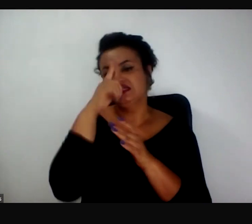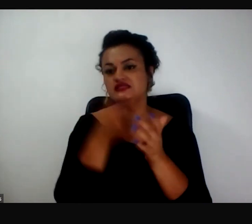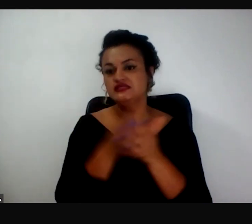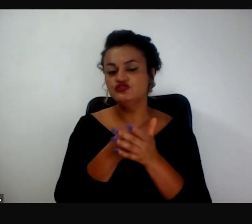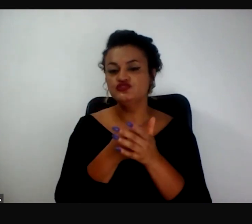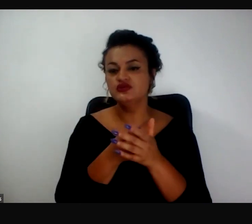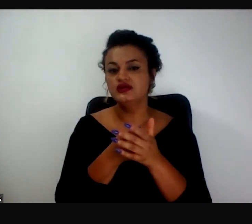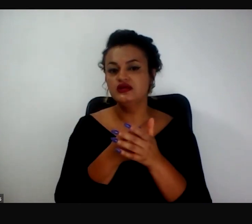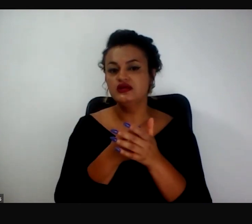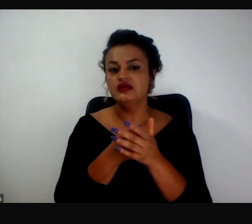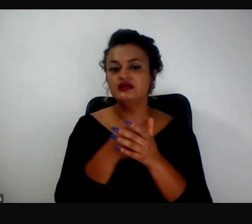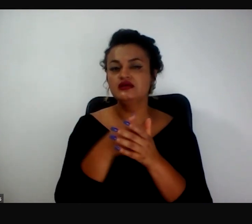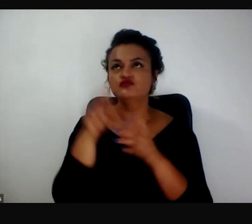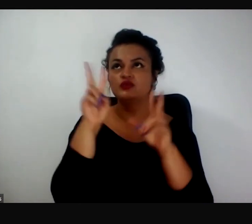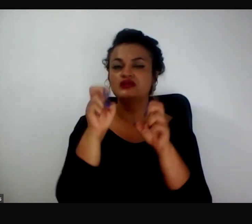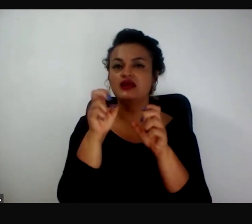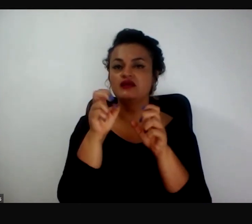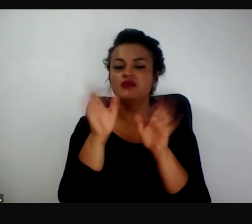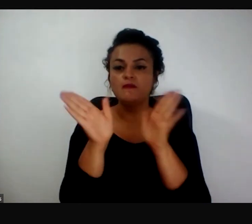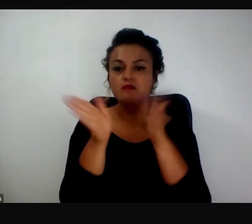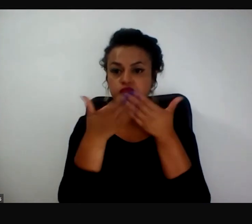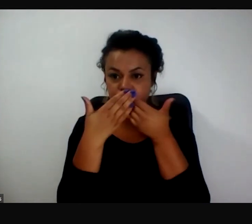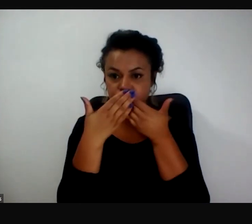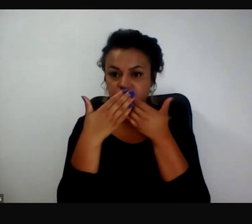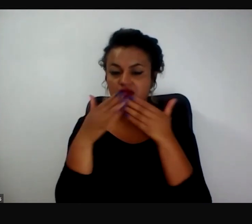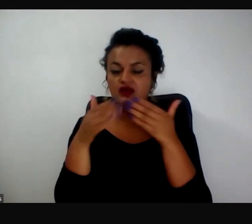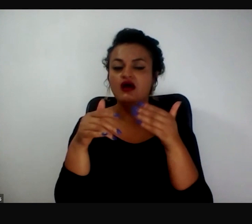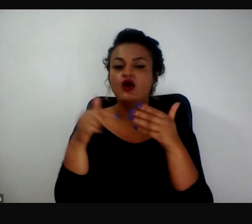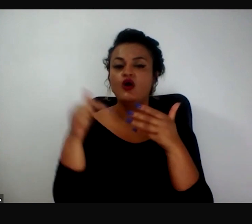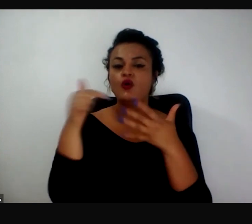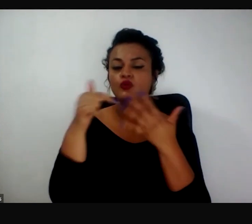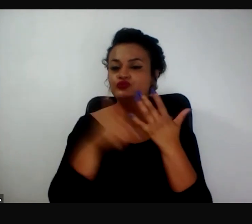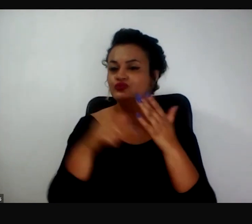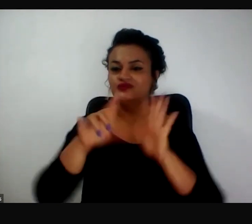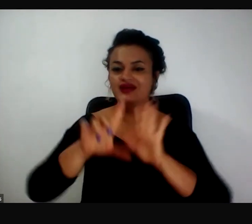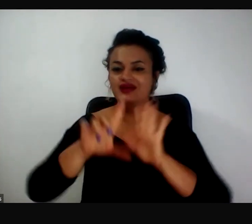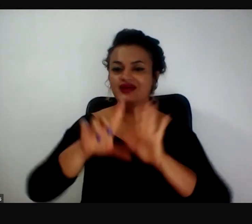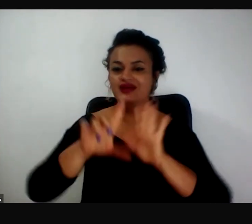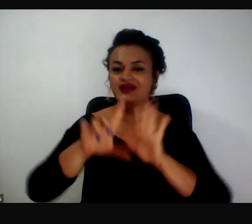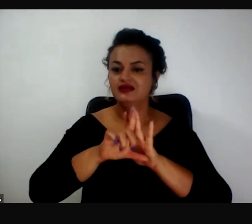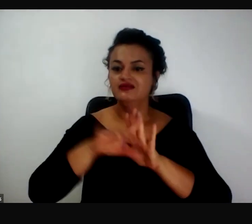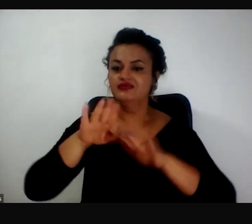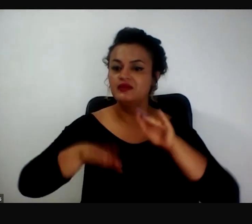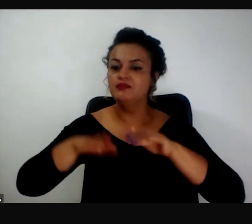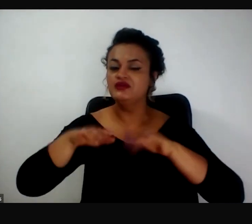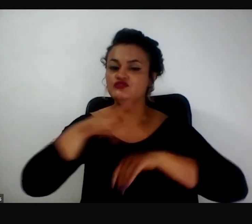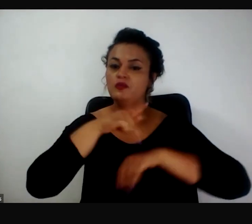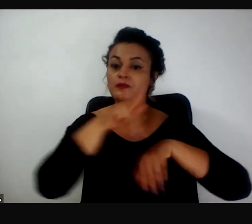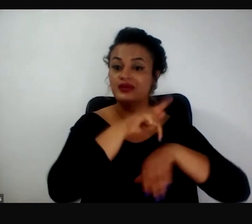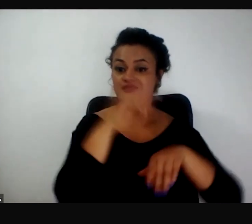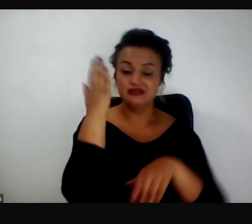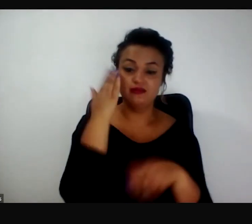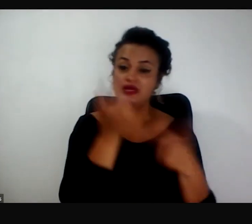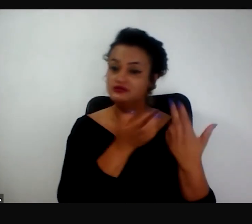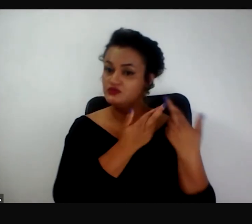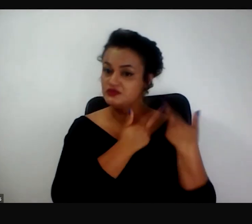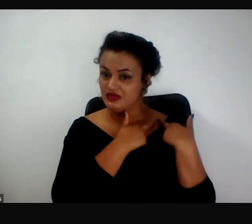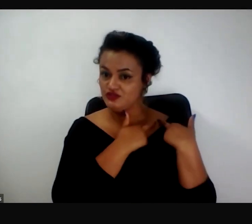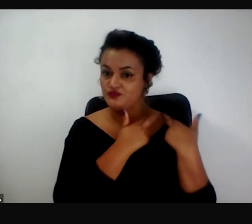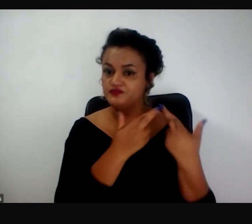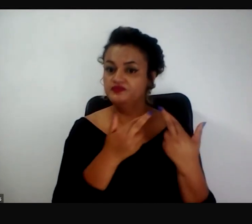por silêncio, por escuridade ou por insuficiência das leis, vai ter a responsabilidade